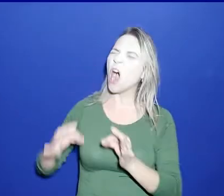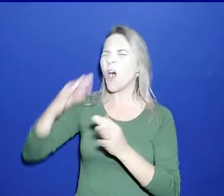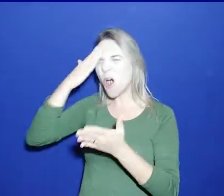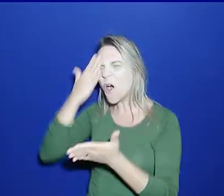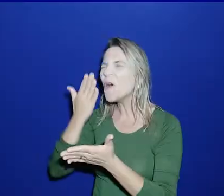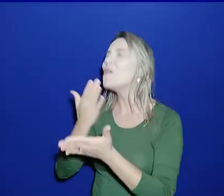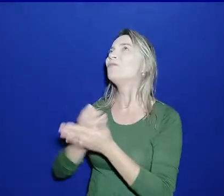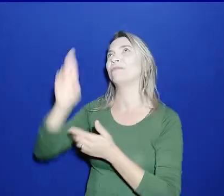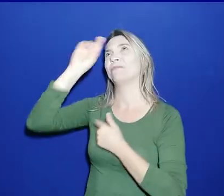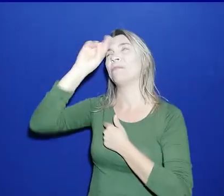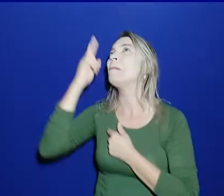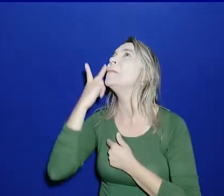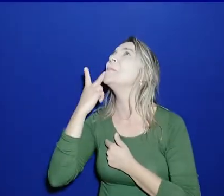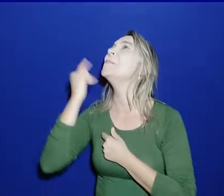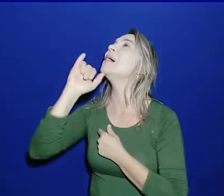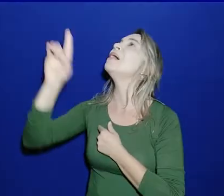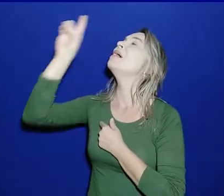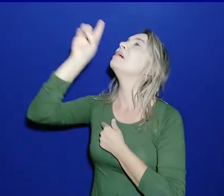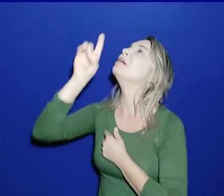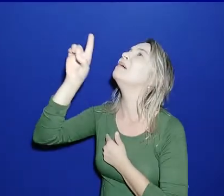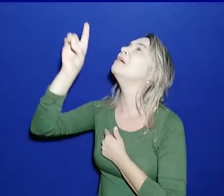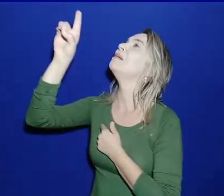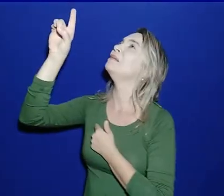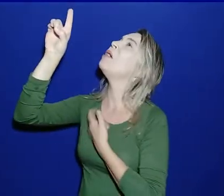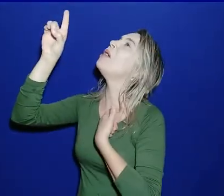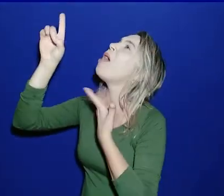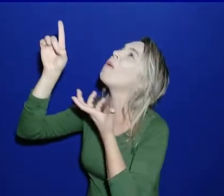entender, ó Pai,